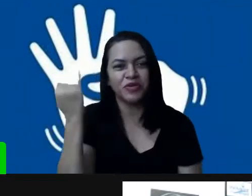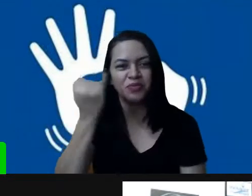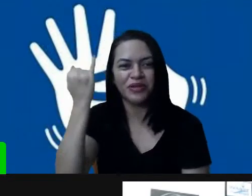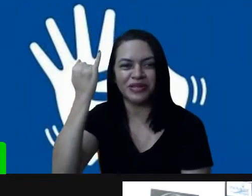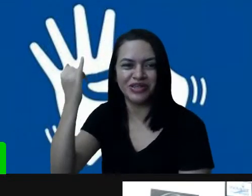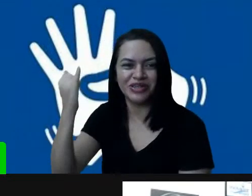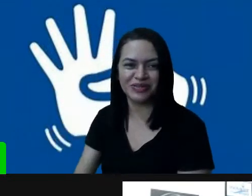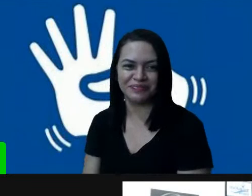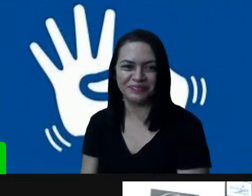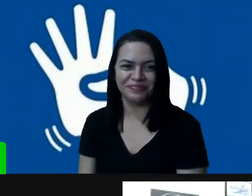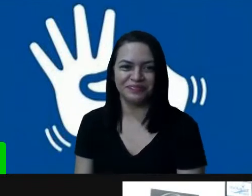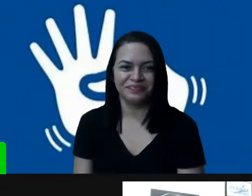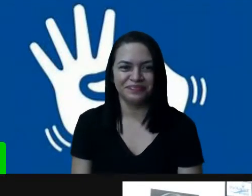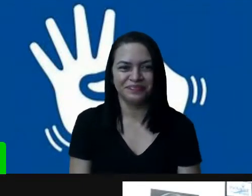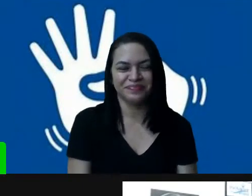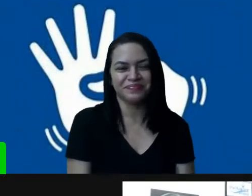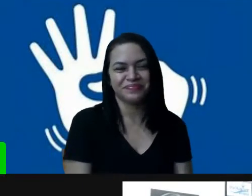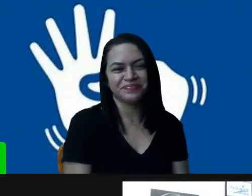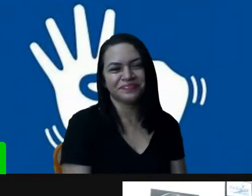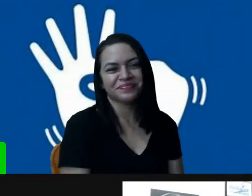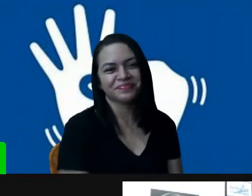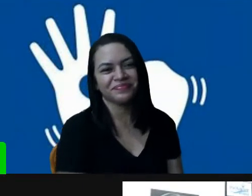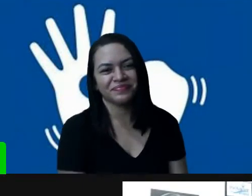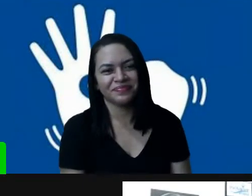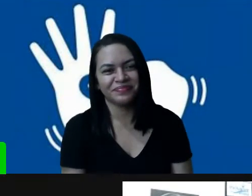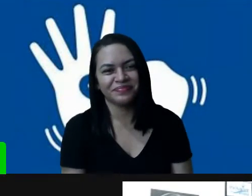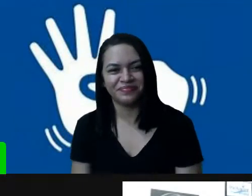muito importante.